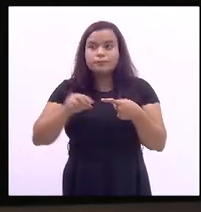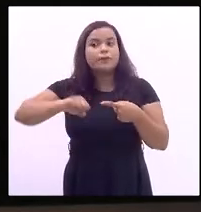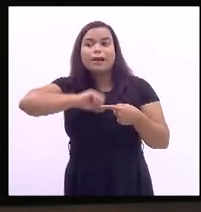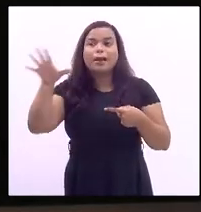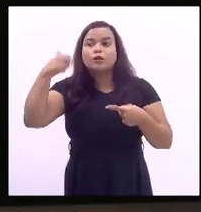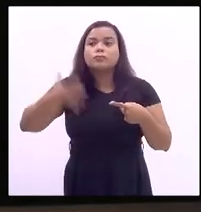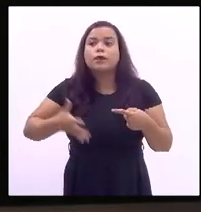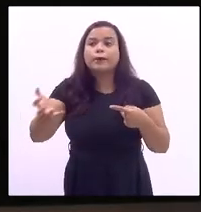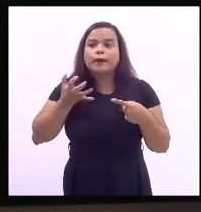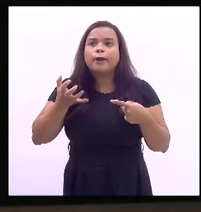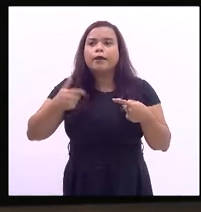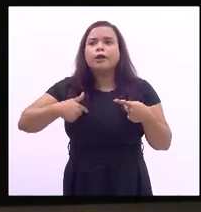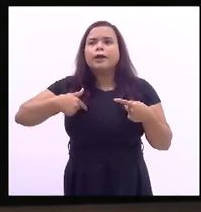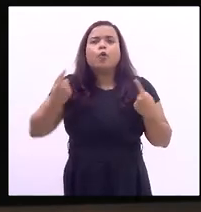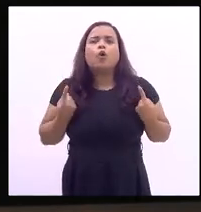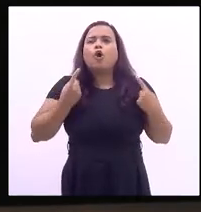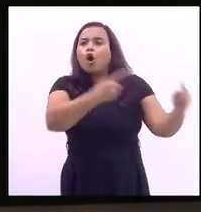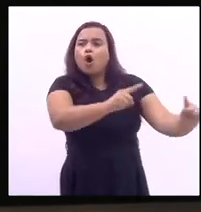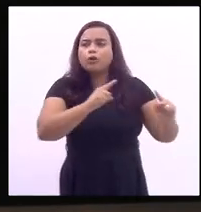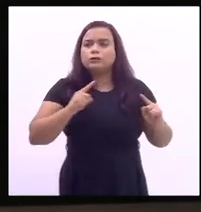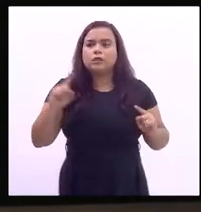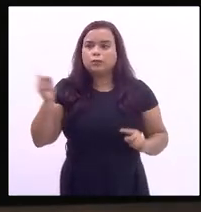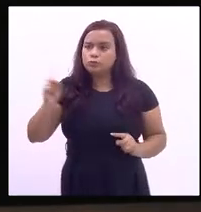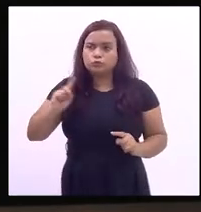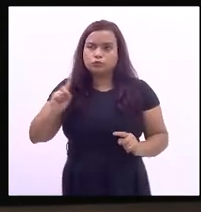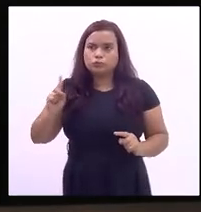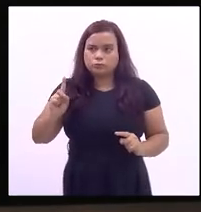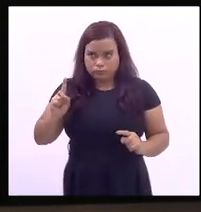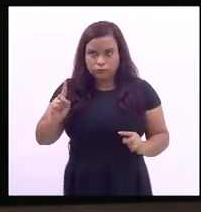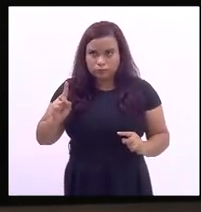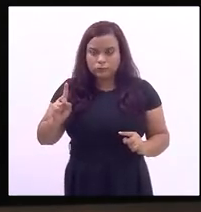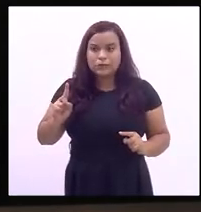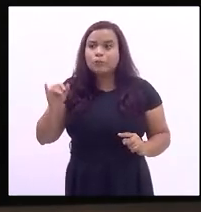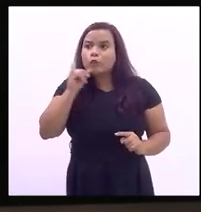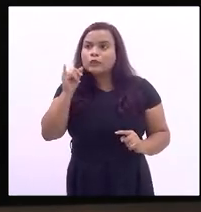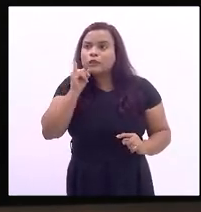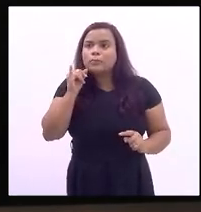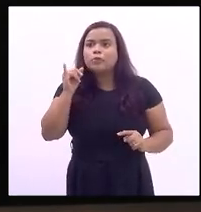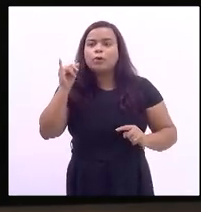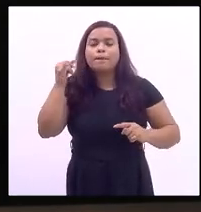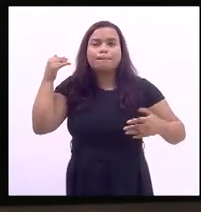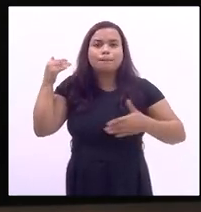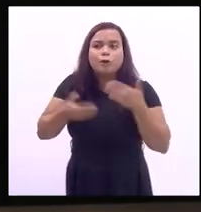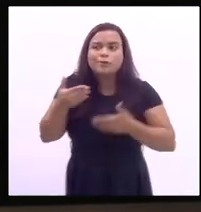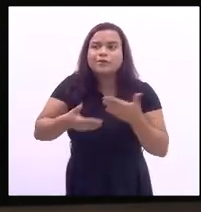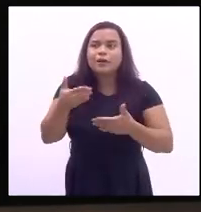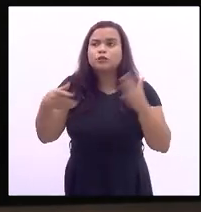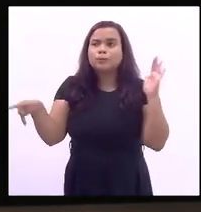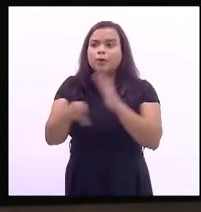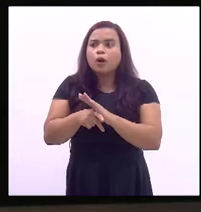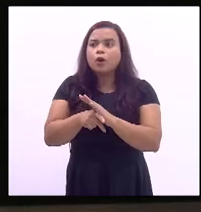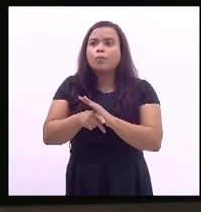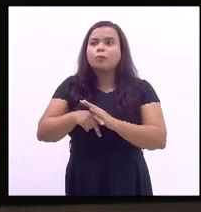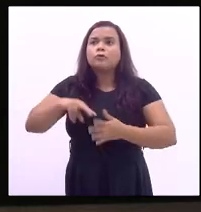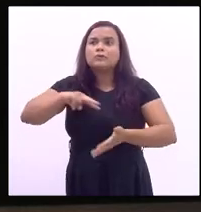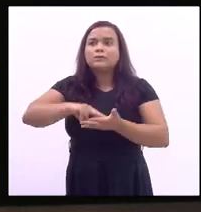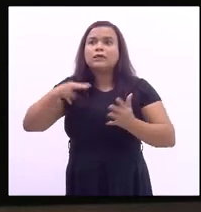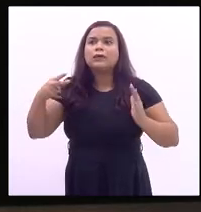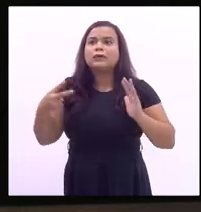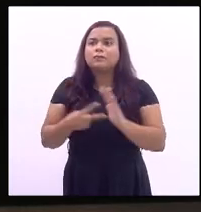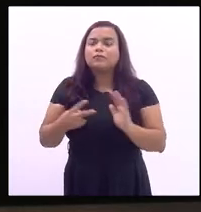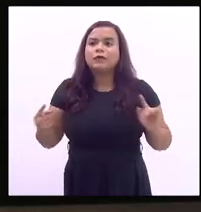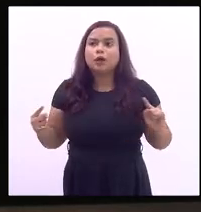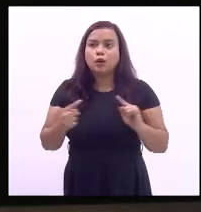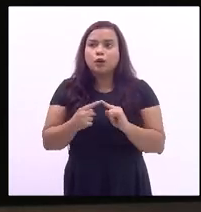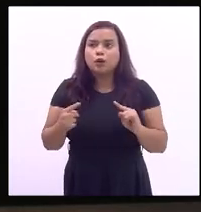deixar muito claro que eu não sou contra de forma alguma qualquer processo que significa